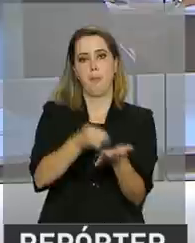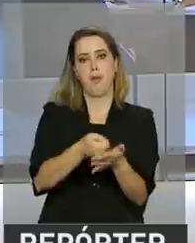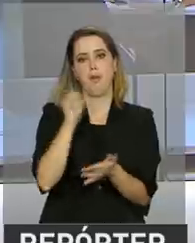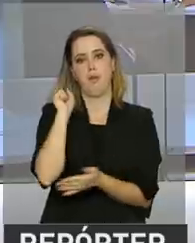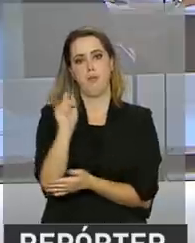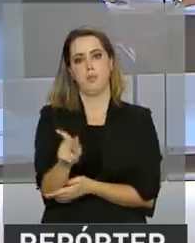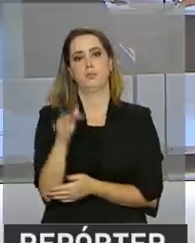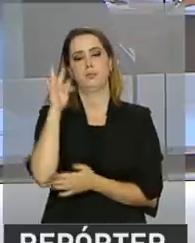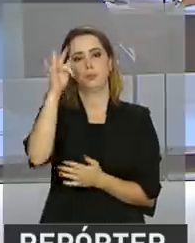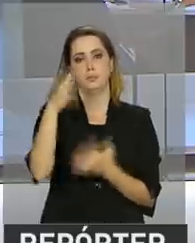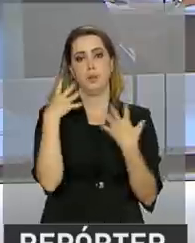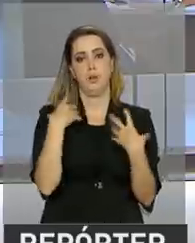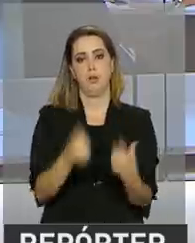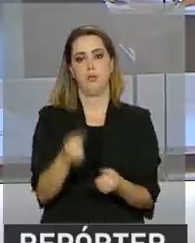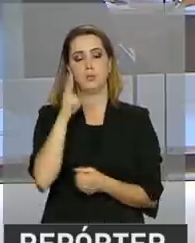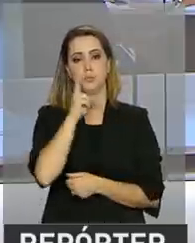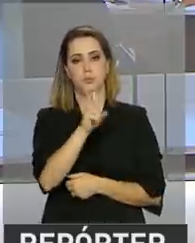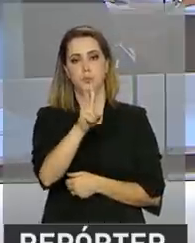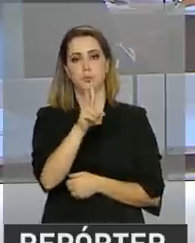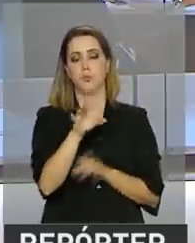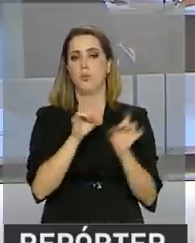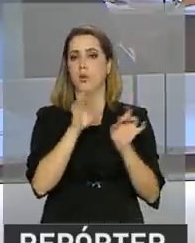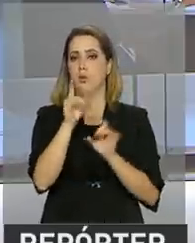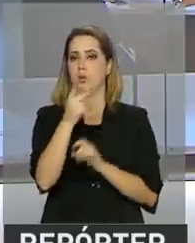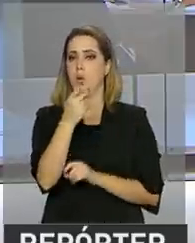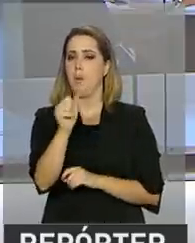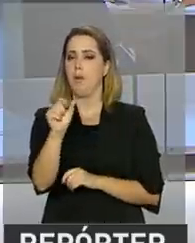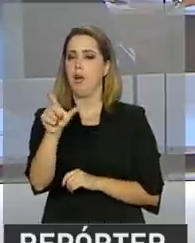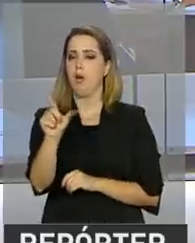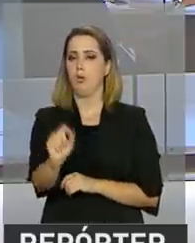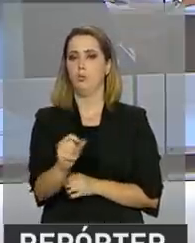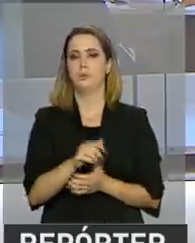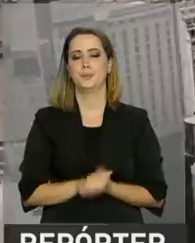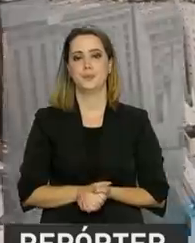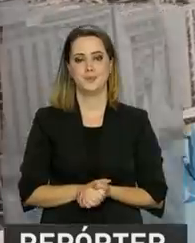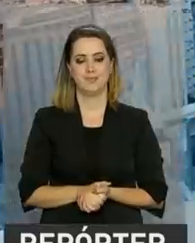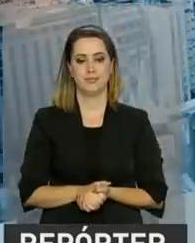futuro. Nós vamos ver na reportagem especial de Paulo La Salvia.